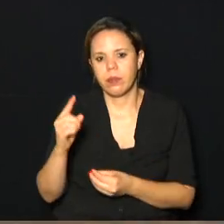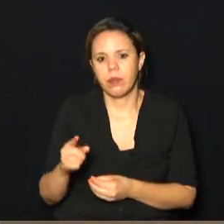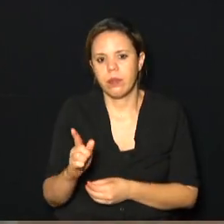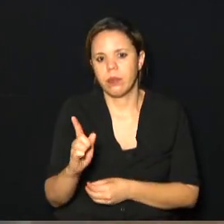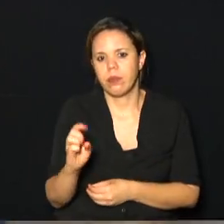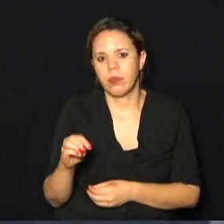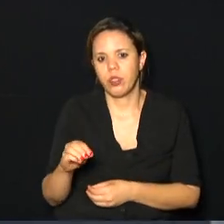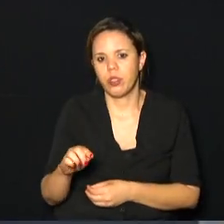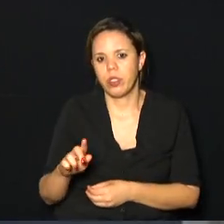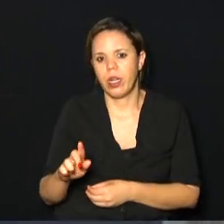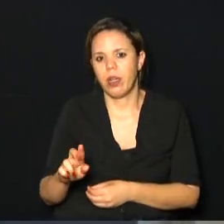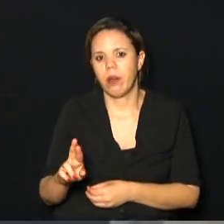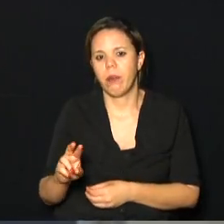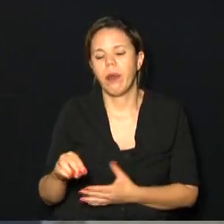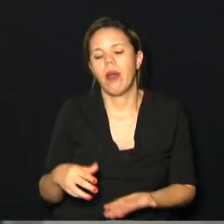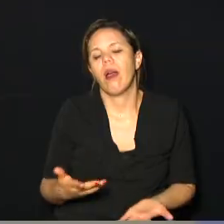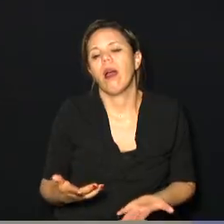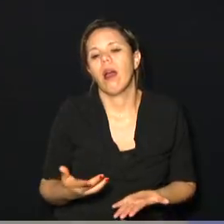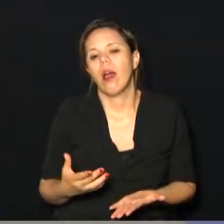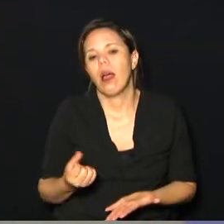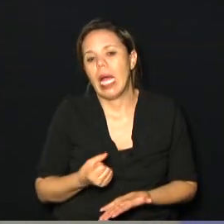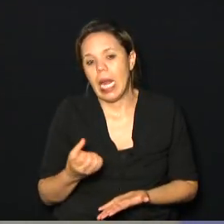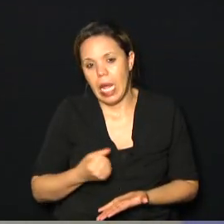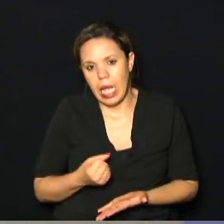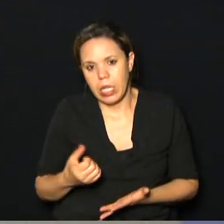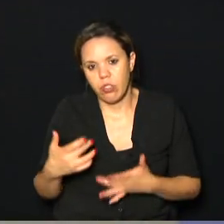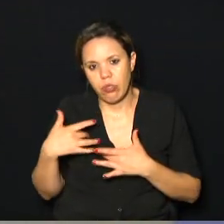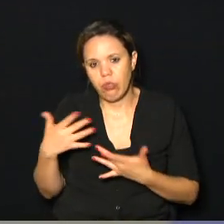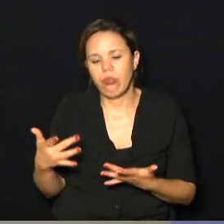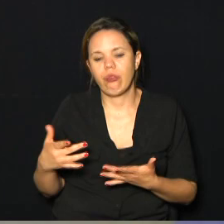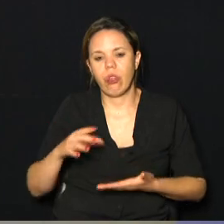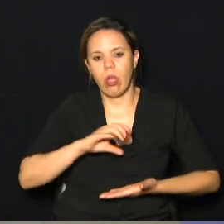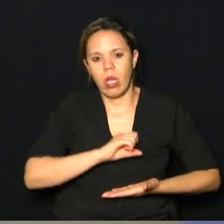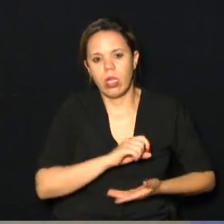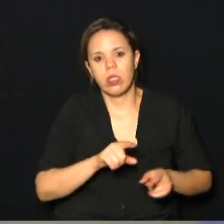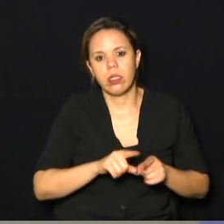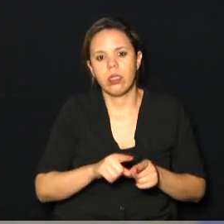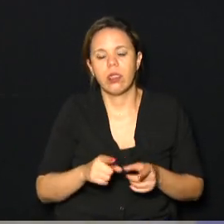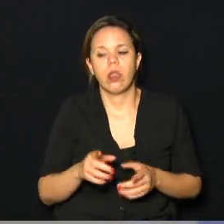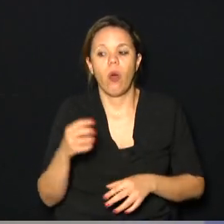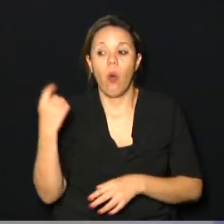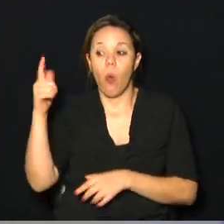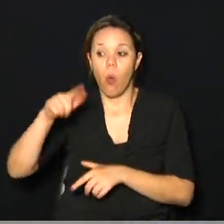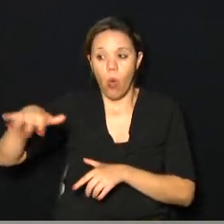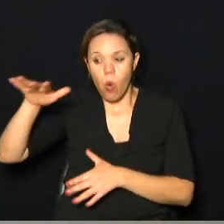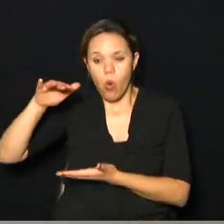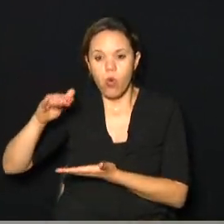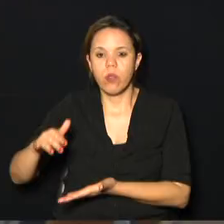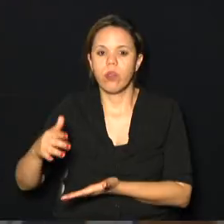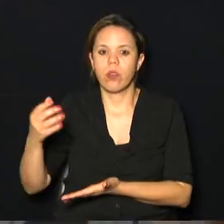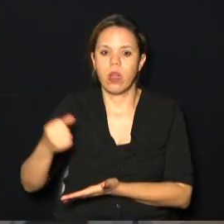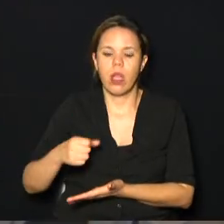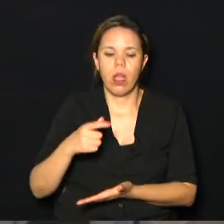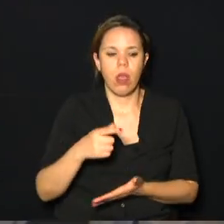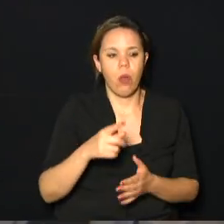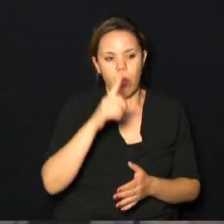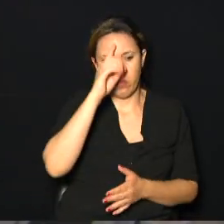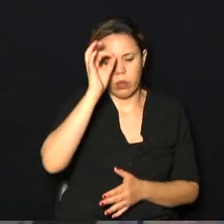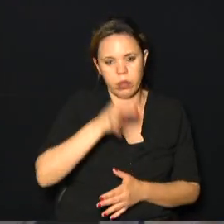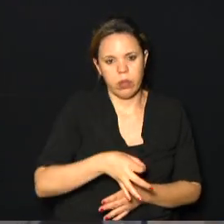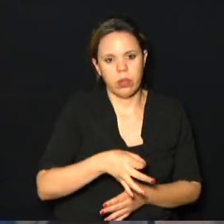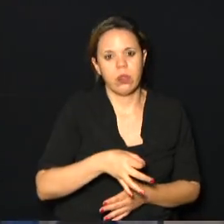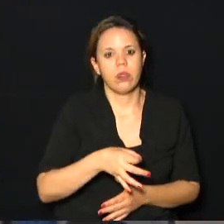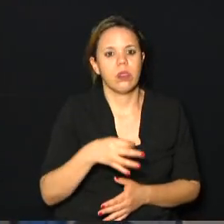gramas lá, esses outros leites são mais complexos para digestão, né? O ideal é o leite materno,